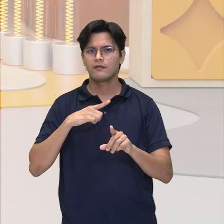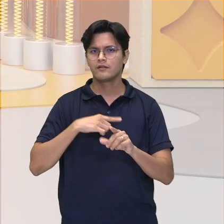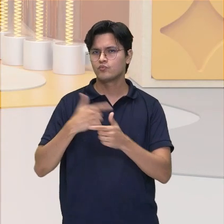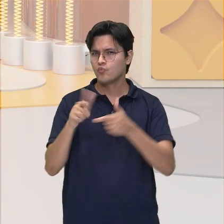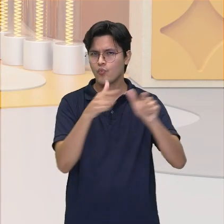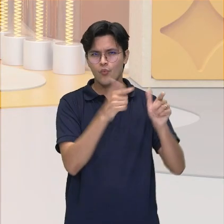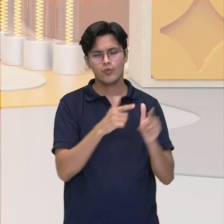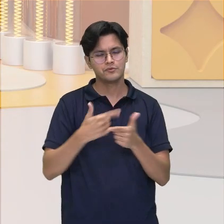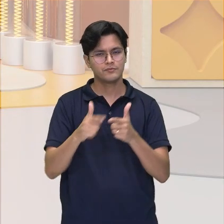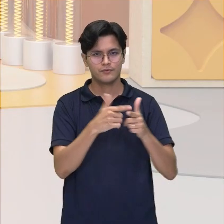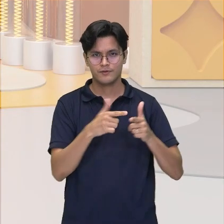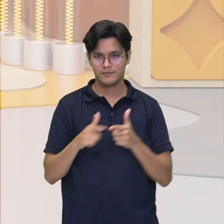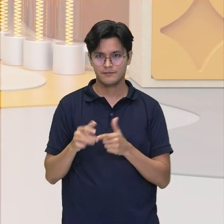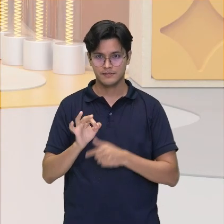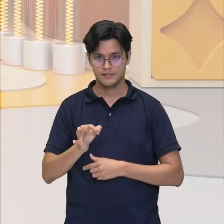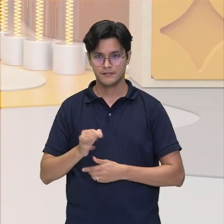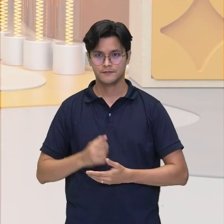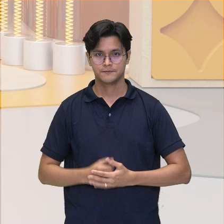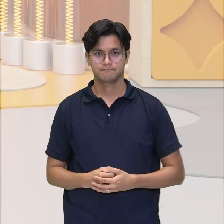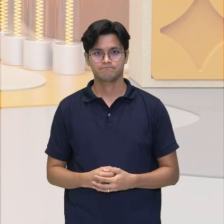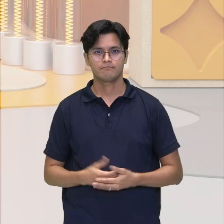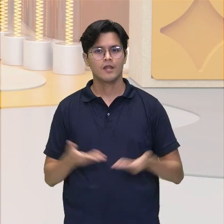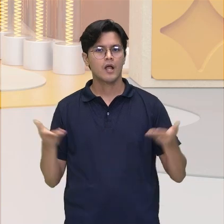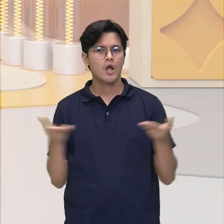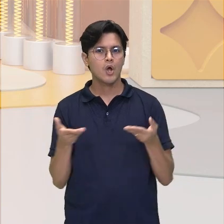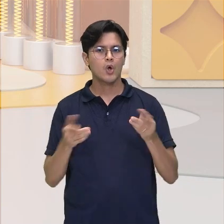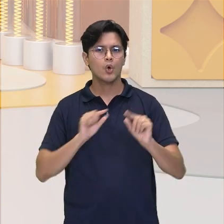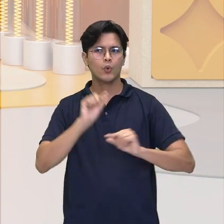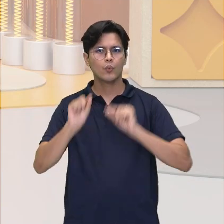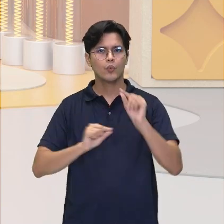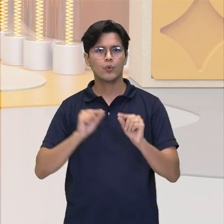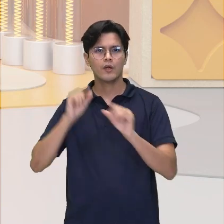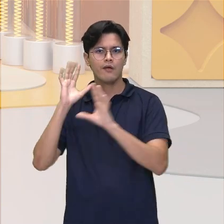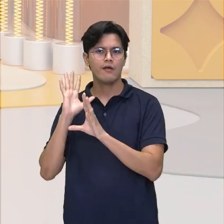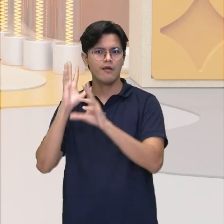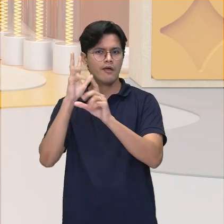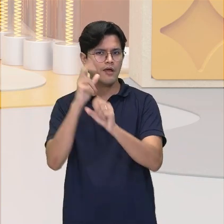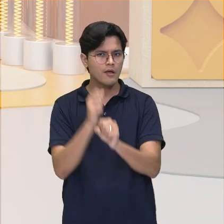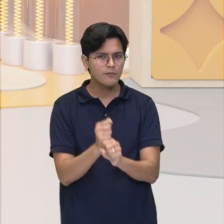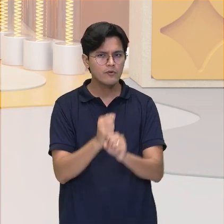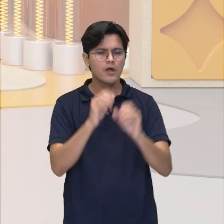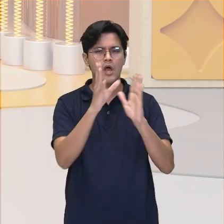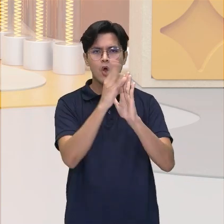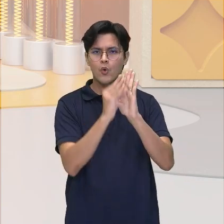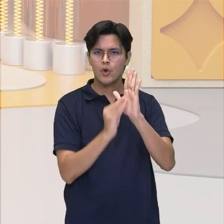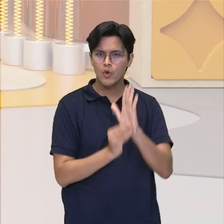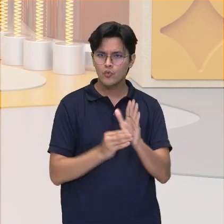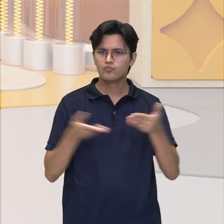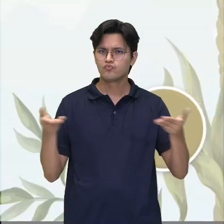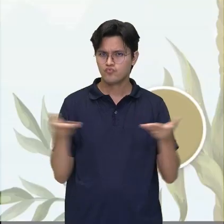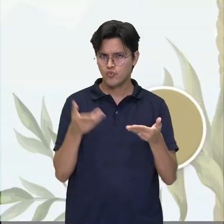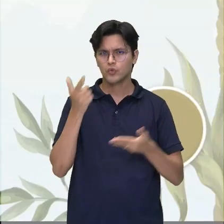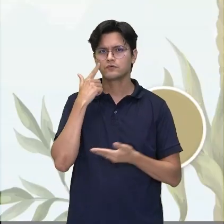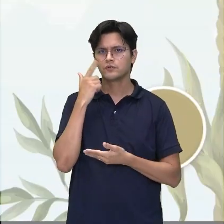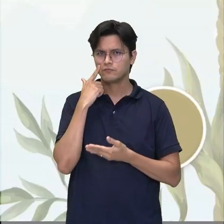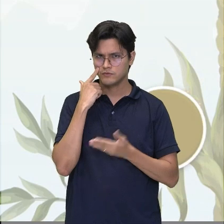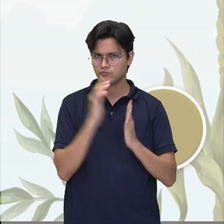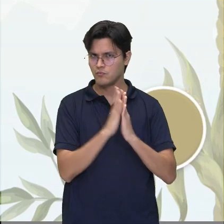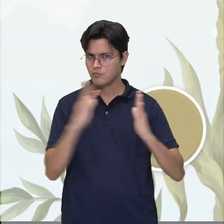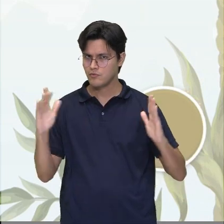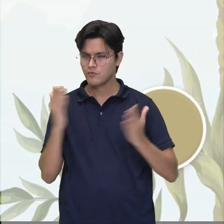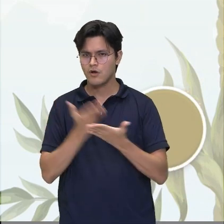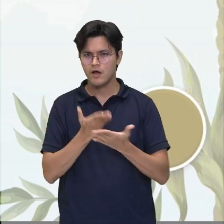vocês, tá bom? Agora, nós vamos recapitular o que nós vimos aí um pouco nessa aula, né, sobre o bioma da Amazônia. É